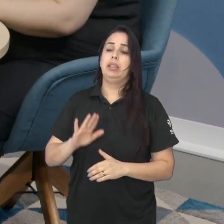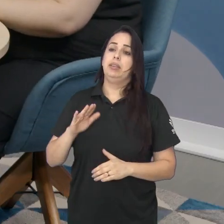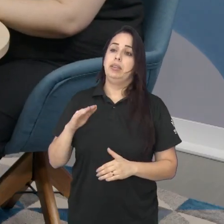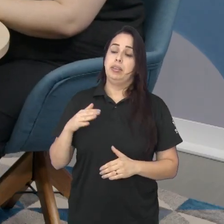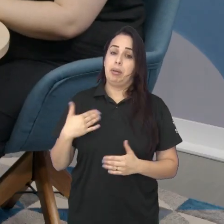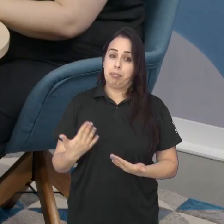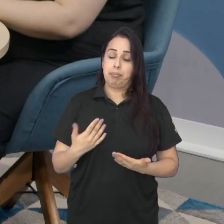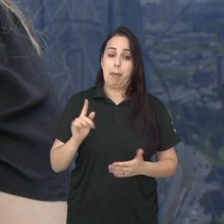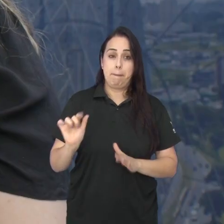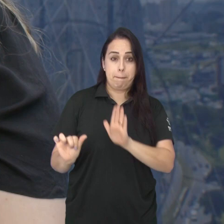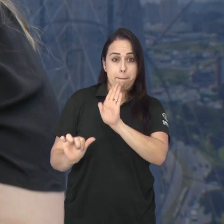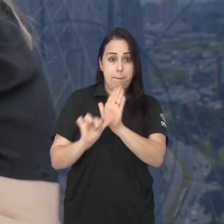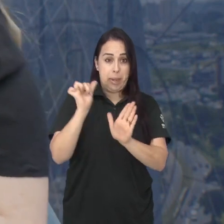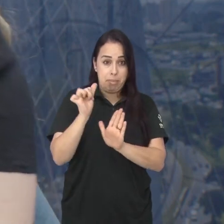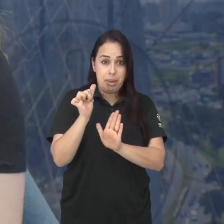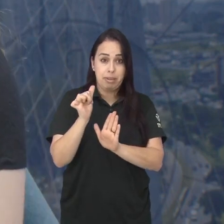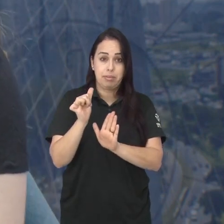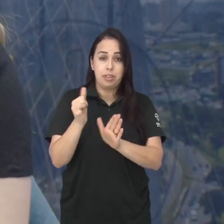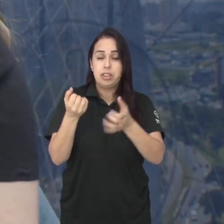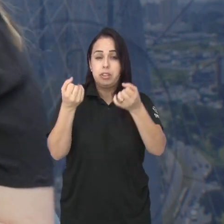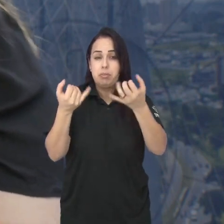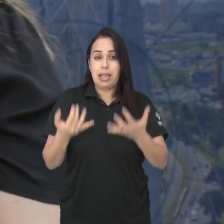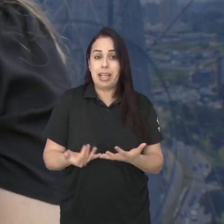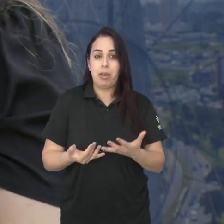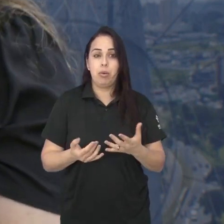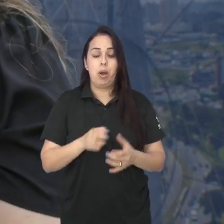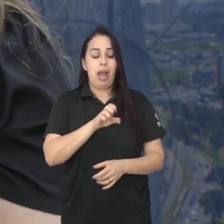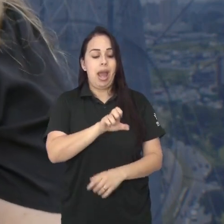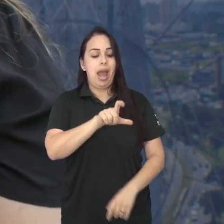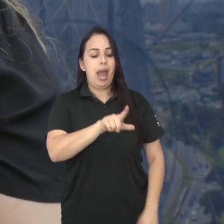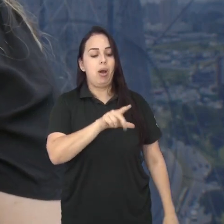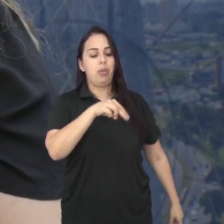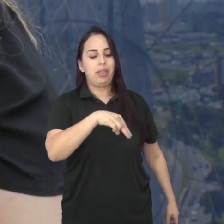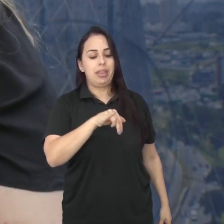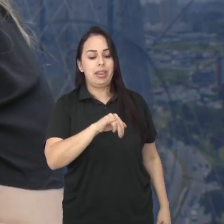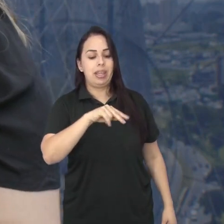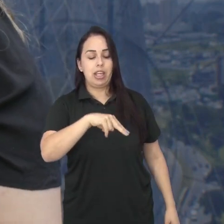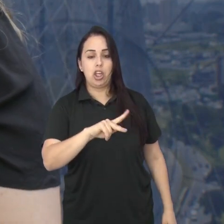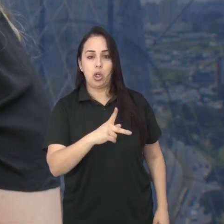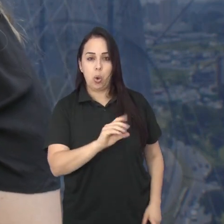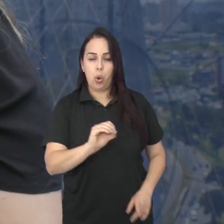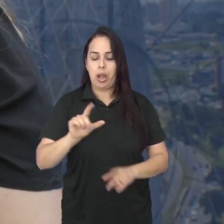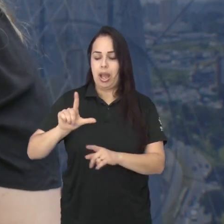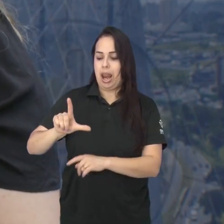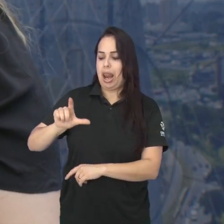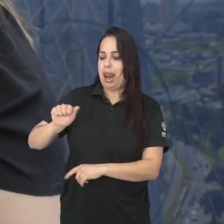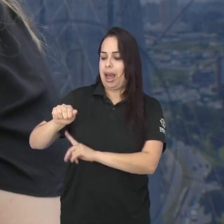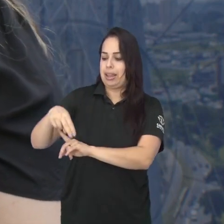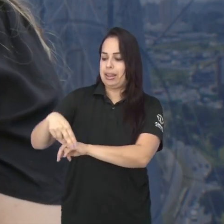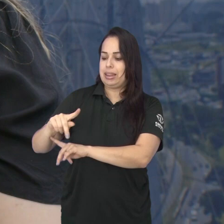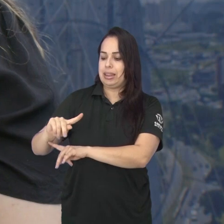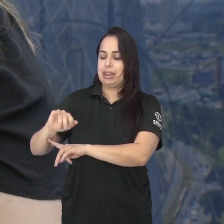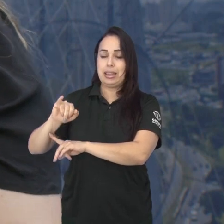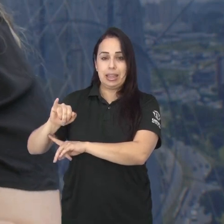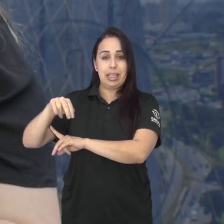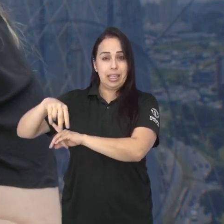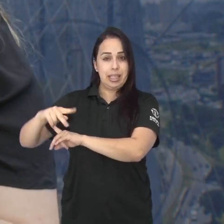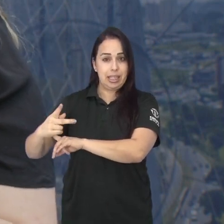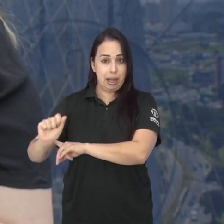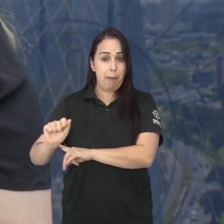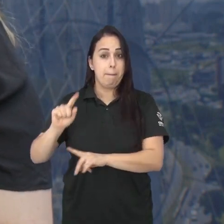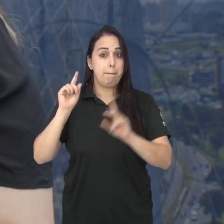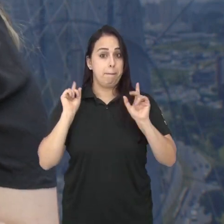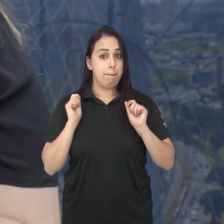gente precisa primeiro definir o que é Laninha e El Ninho. Assim, em termos para que todo mundo possa entender, a gente